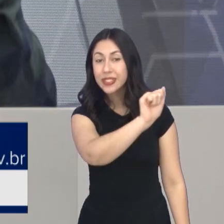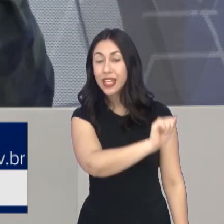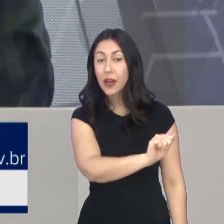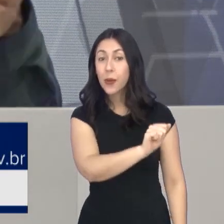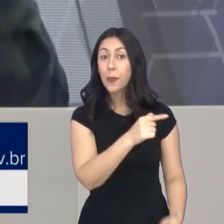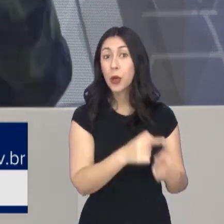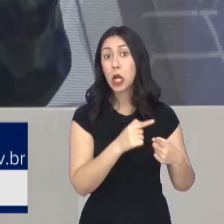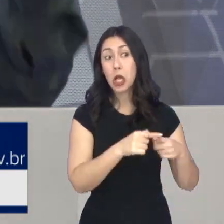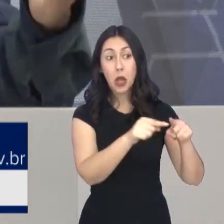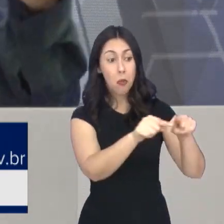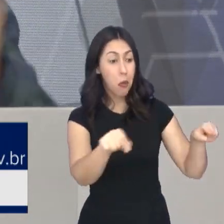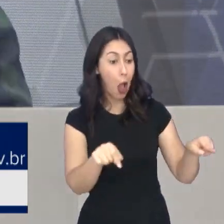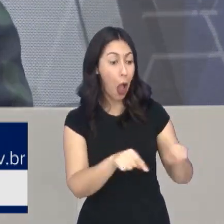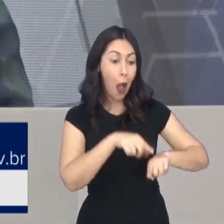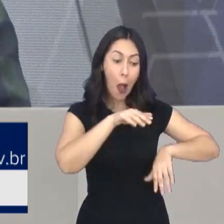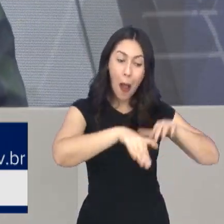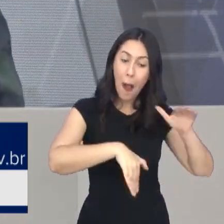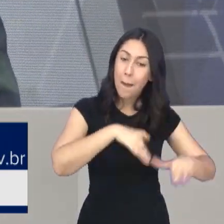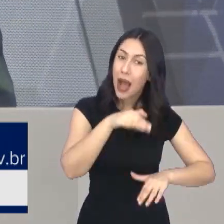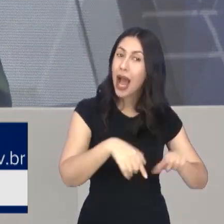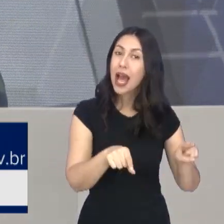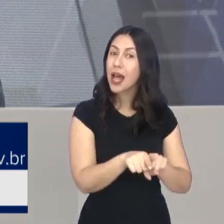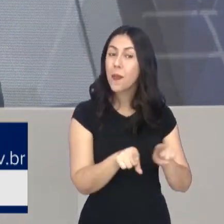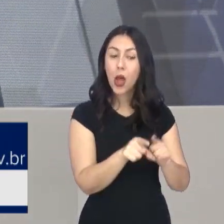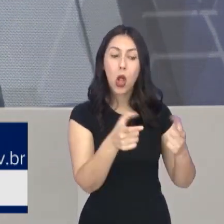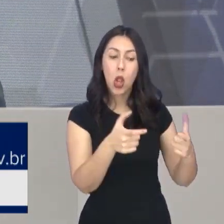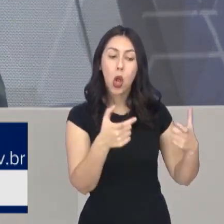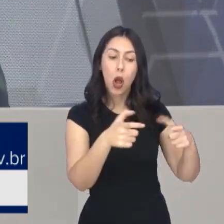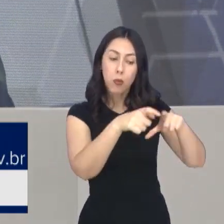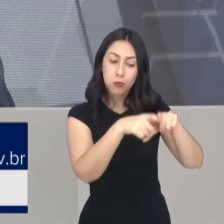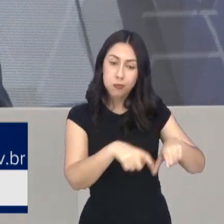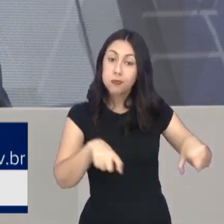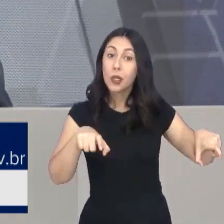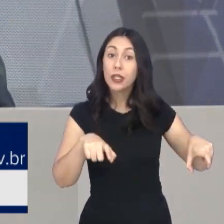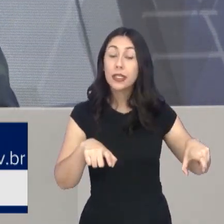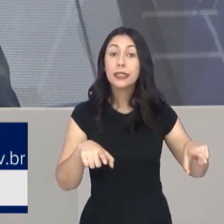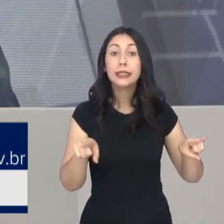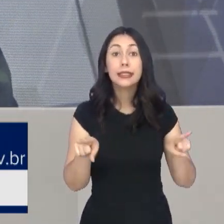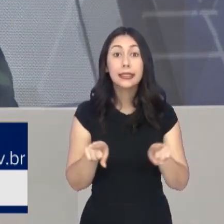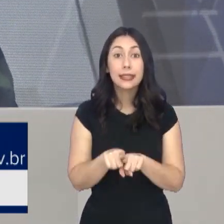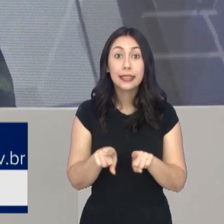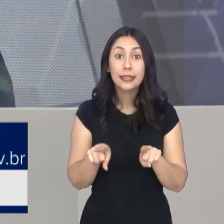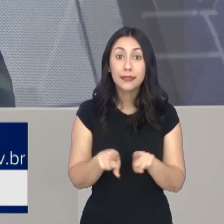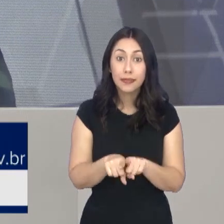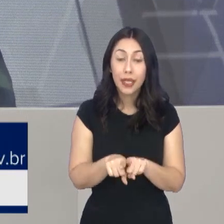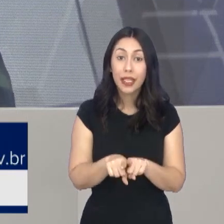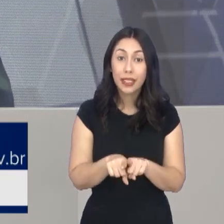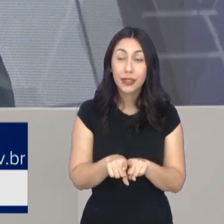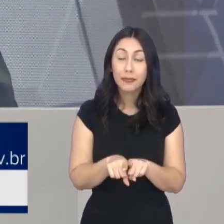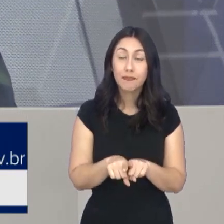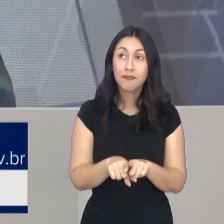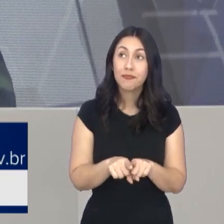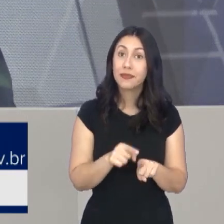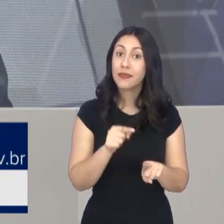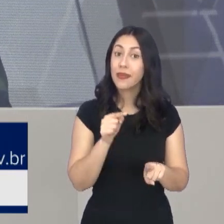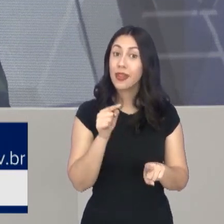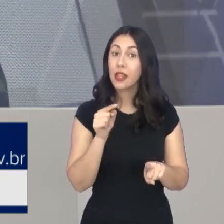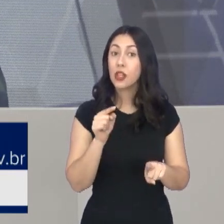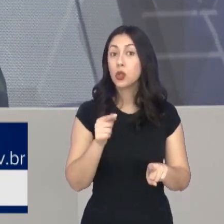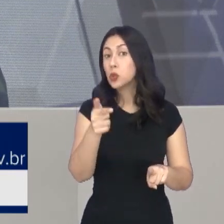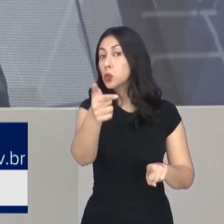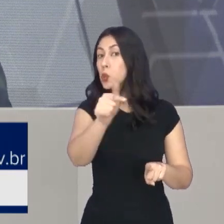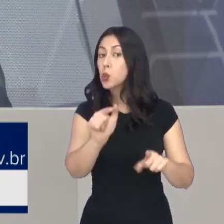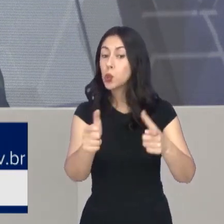da piscina e do ginásio que tinha lá no centro da cidade e também, né, lá no clube de campo,